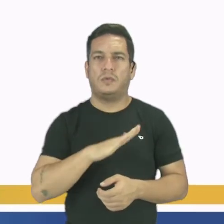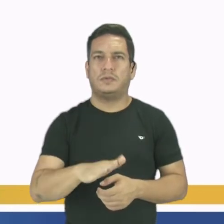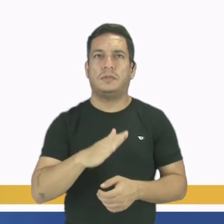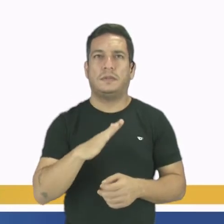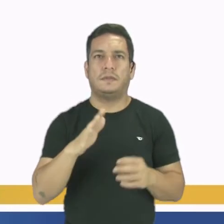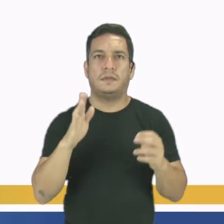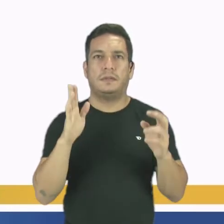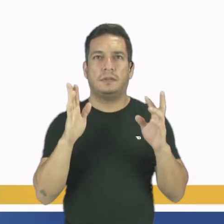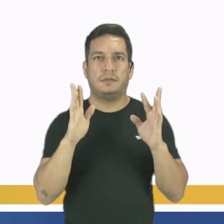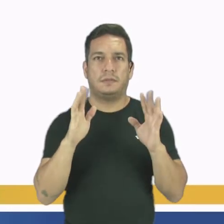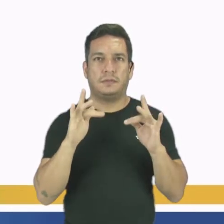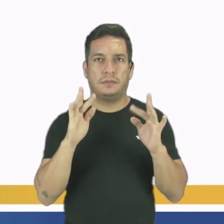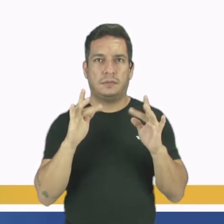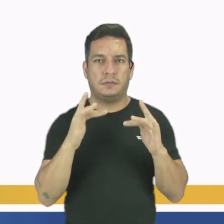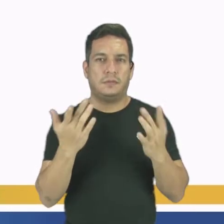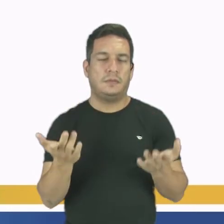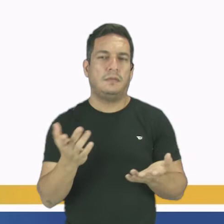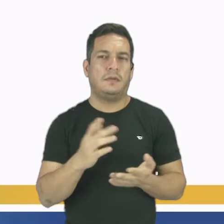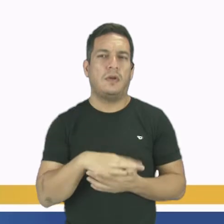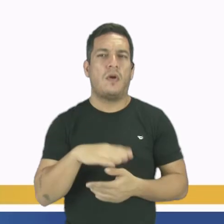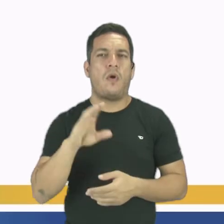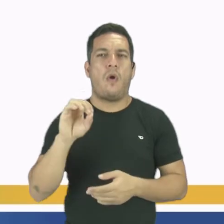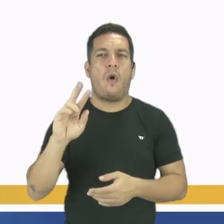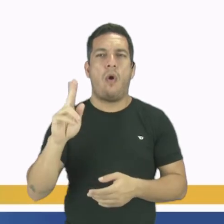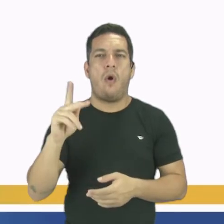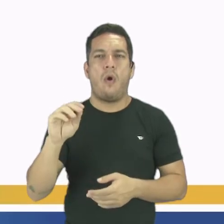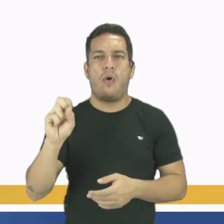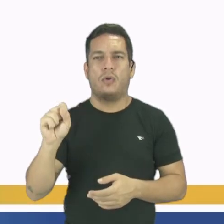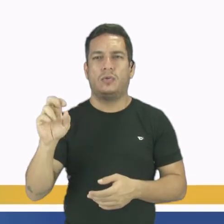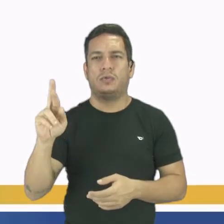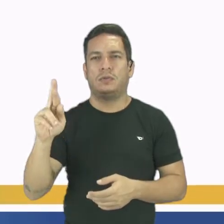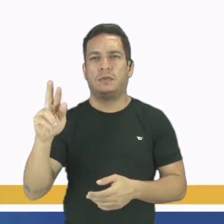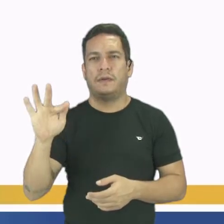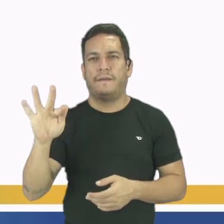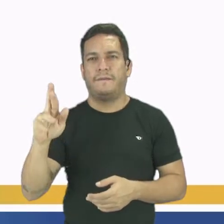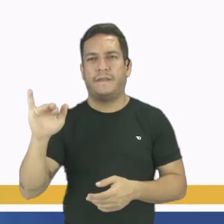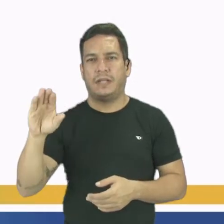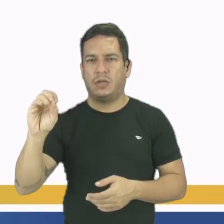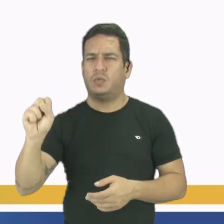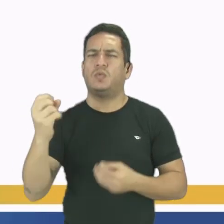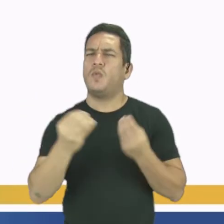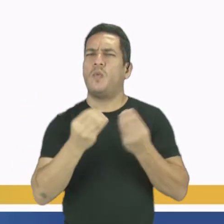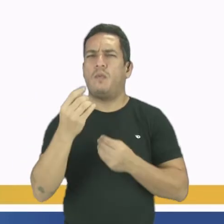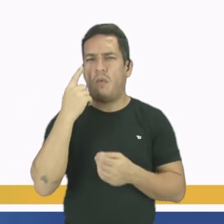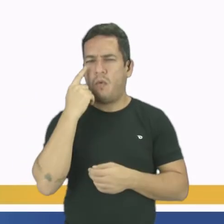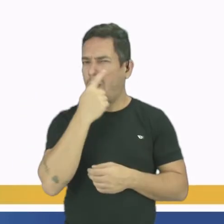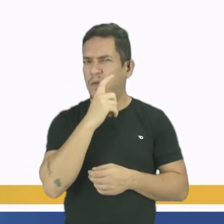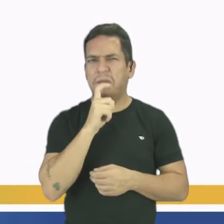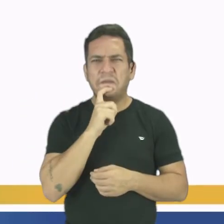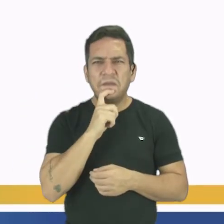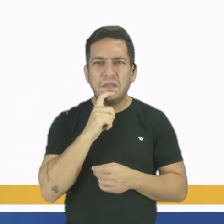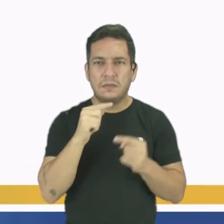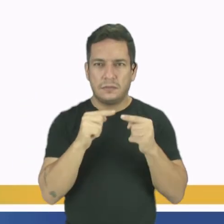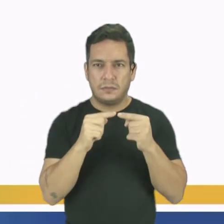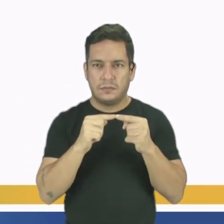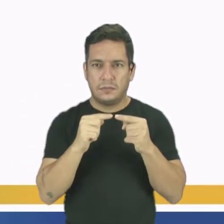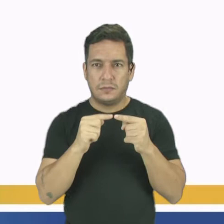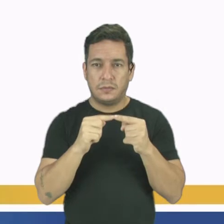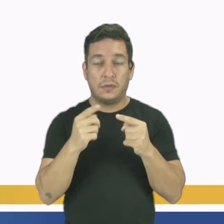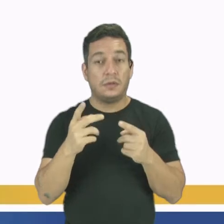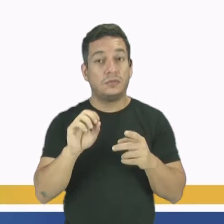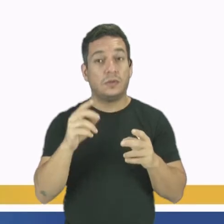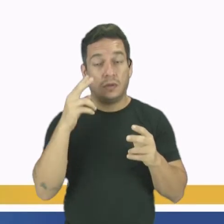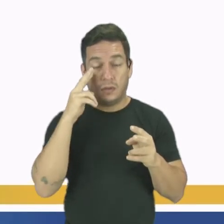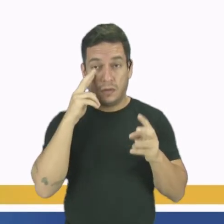namorada. Olhos frios. Como é que a pessoa pode ter olhos frios se os olhos eles fazem parte do sentido